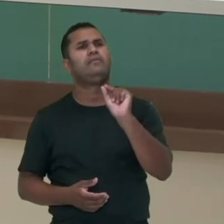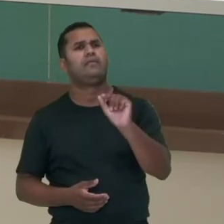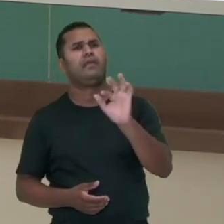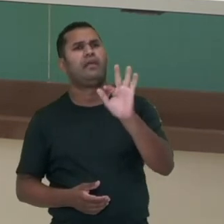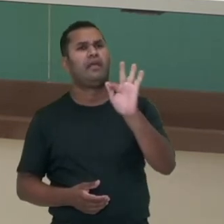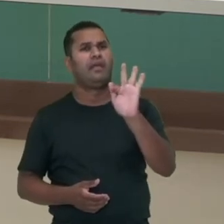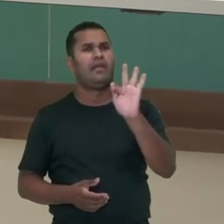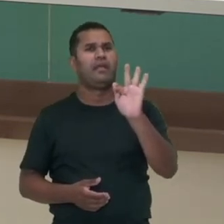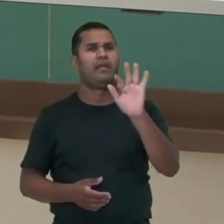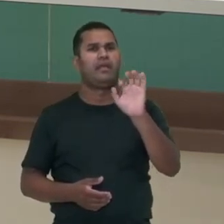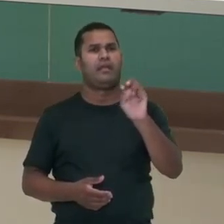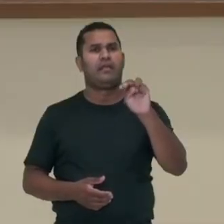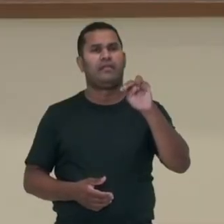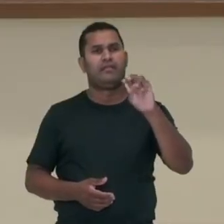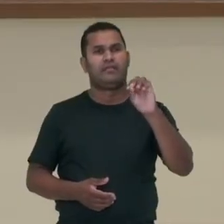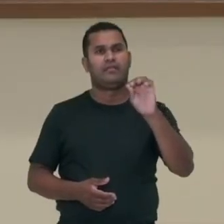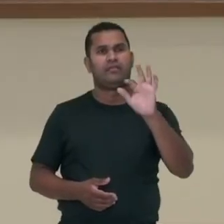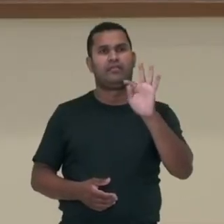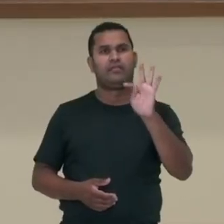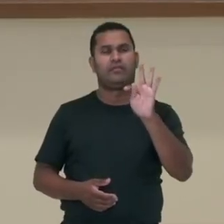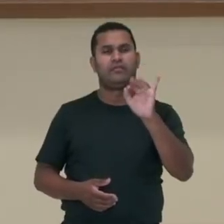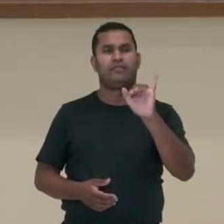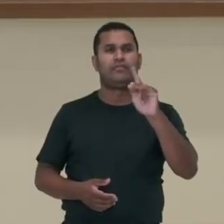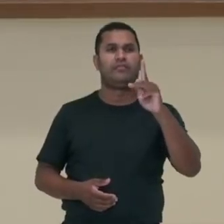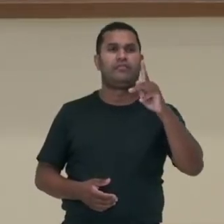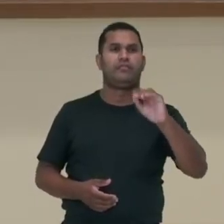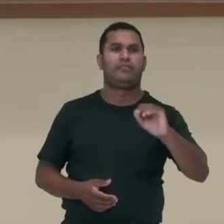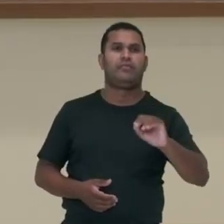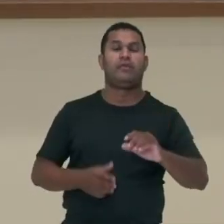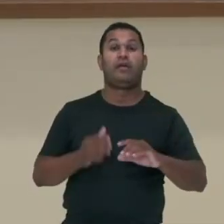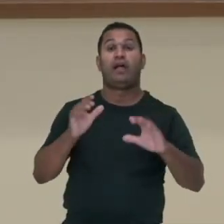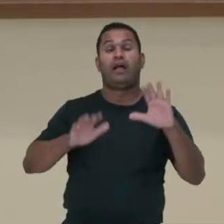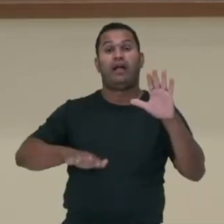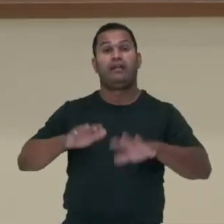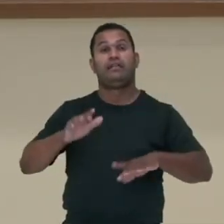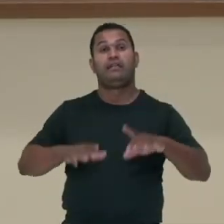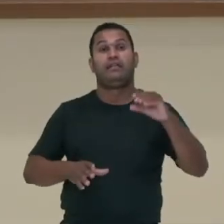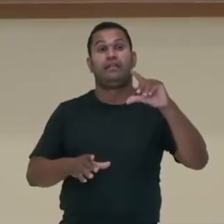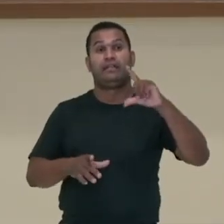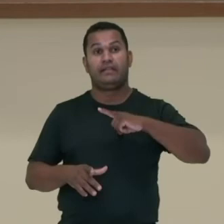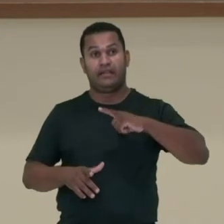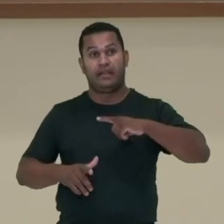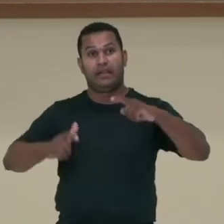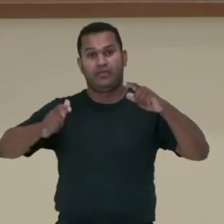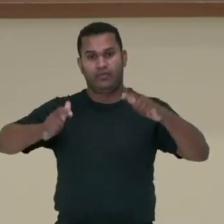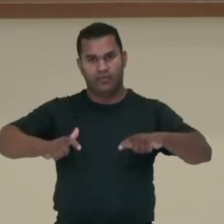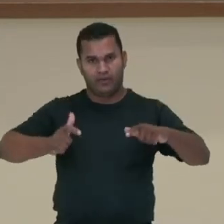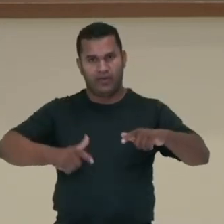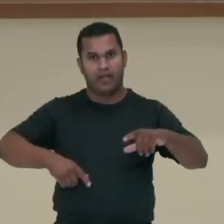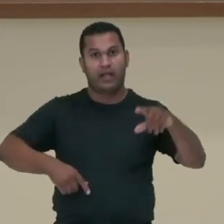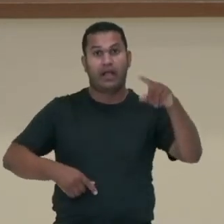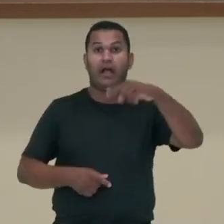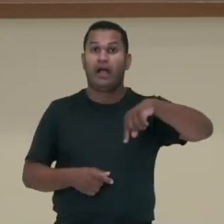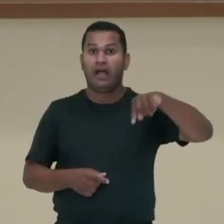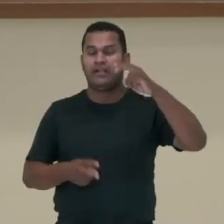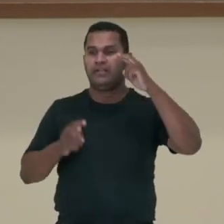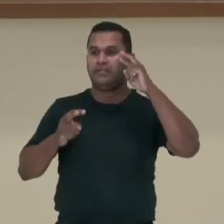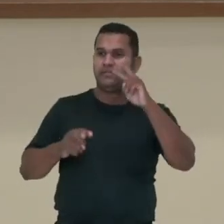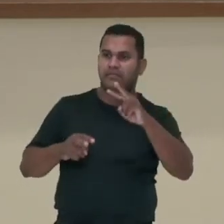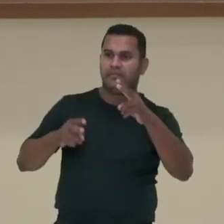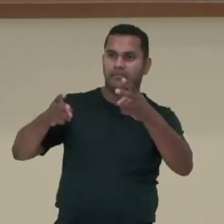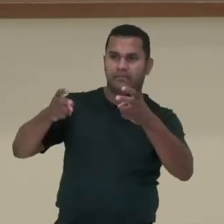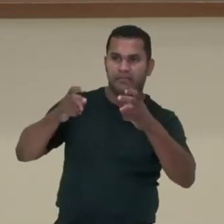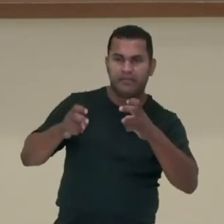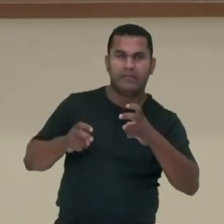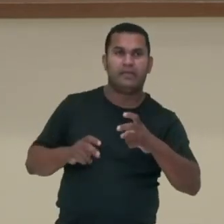seria? O fenótipo já é aquela característica que muitas vezes está expressa, que a gente enxerga, ou ela está interiorizada,